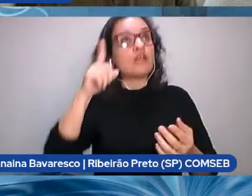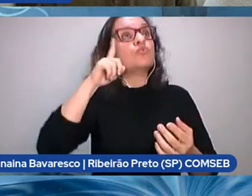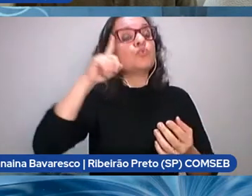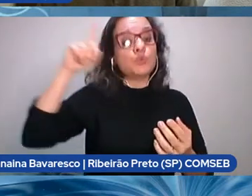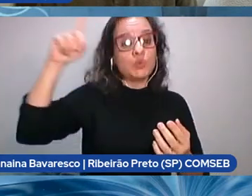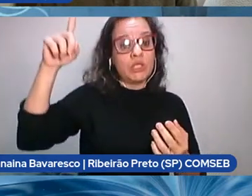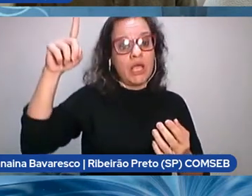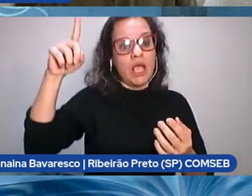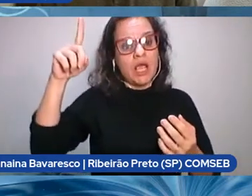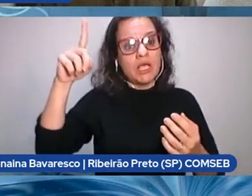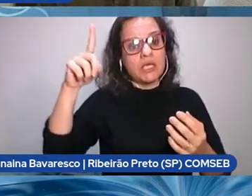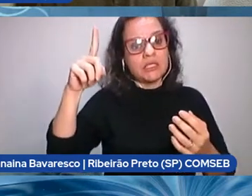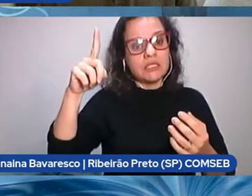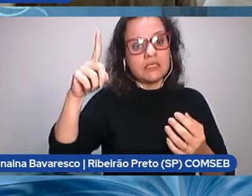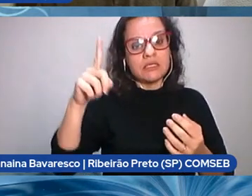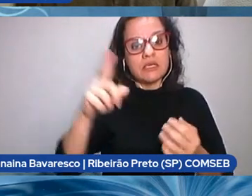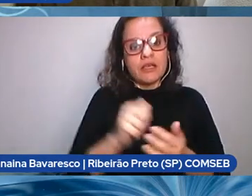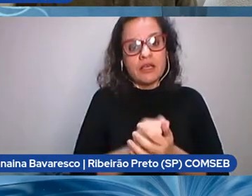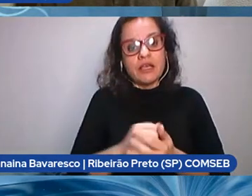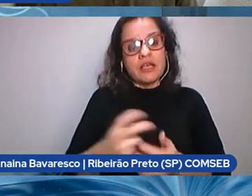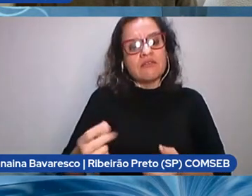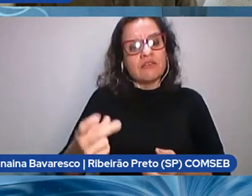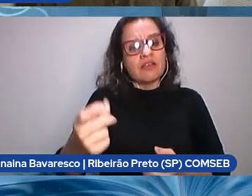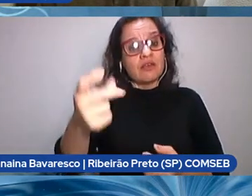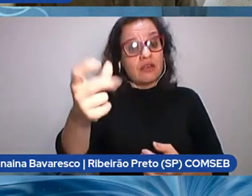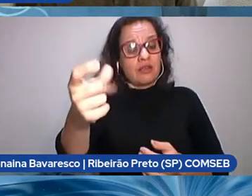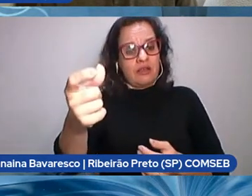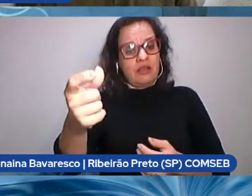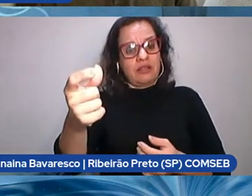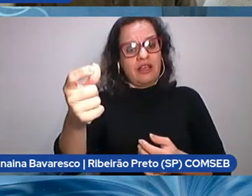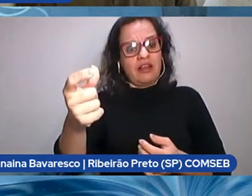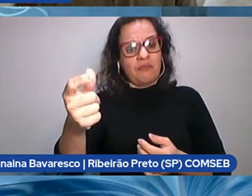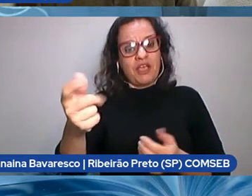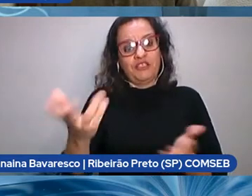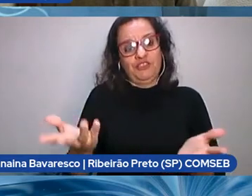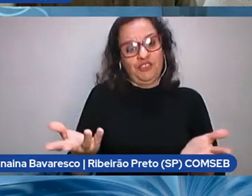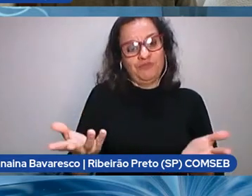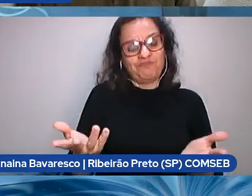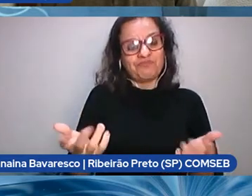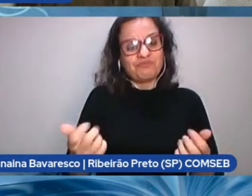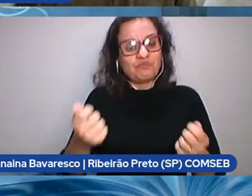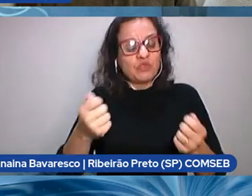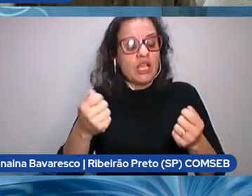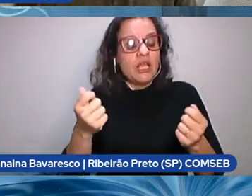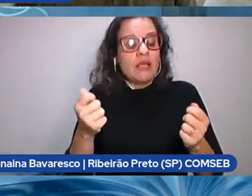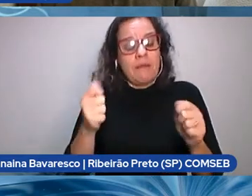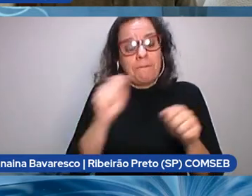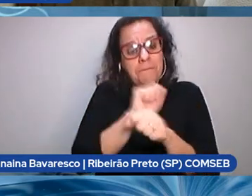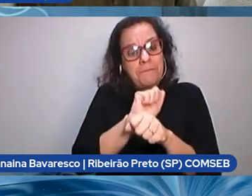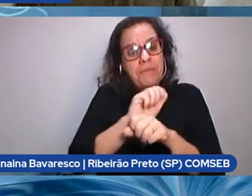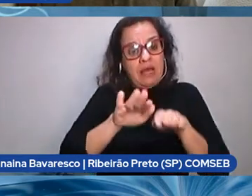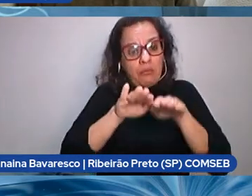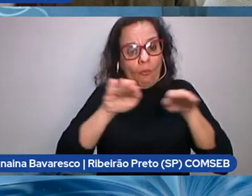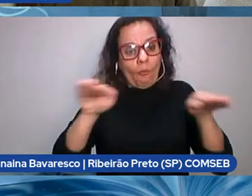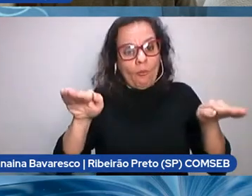eternamente operante, né? Então, aí a gente fica